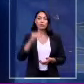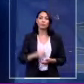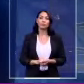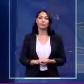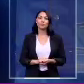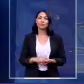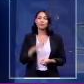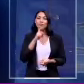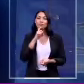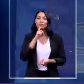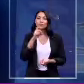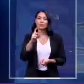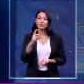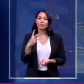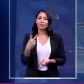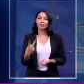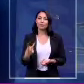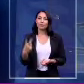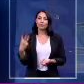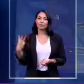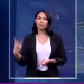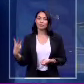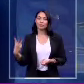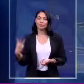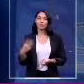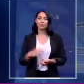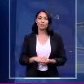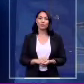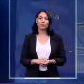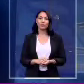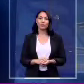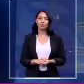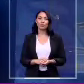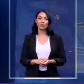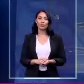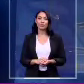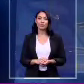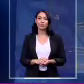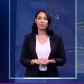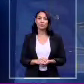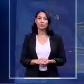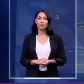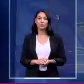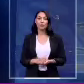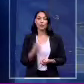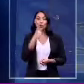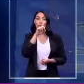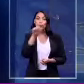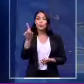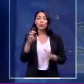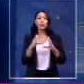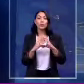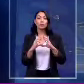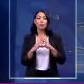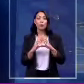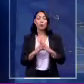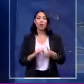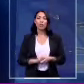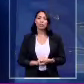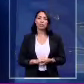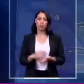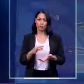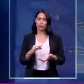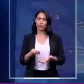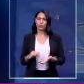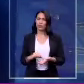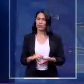chegando, é bola verde 23. Falta só mais uma bola para encerrarmos o nosso sorteio. Você já conferiu aí sua cartela